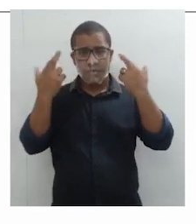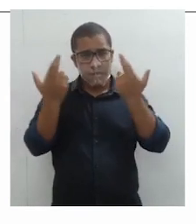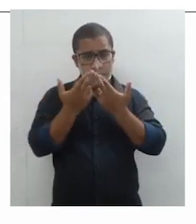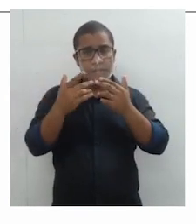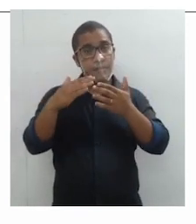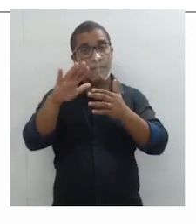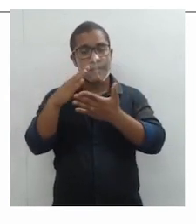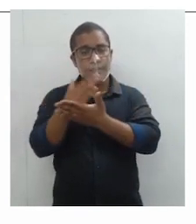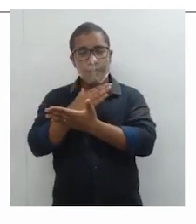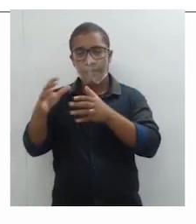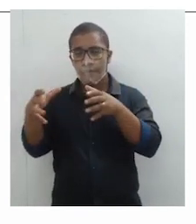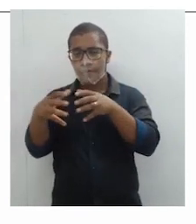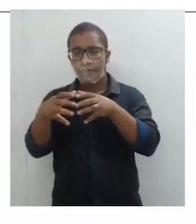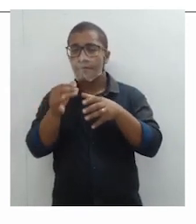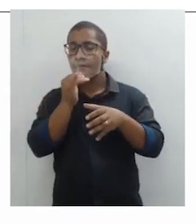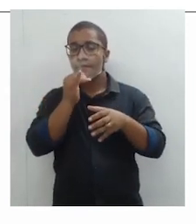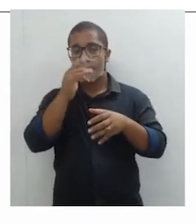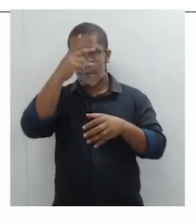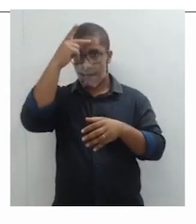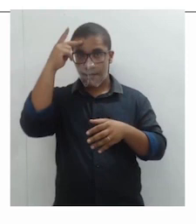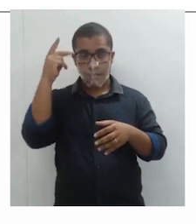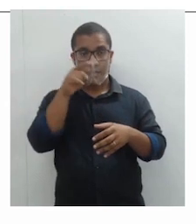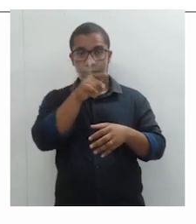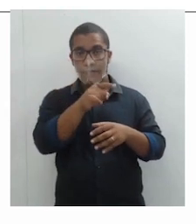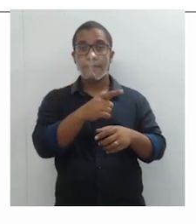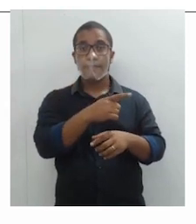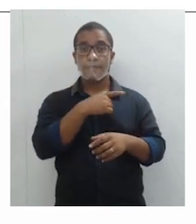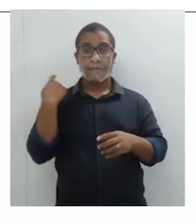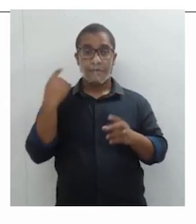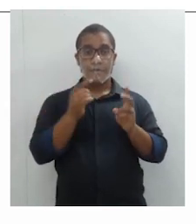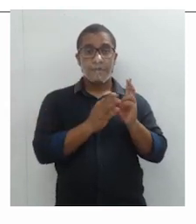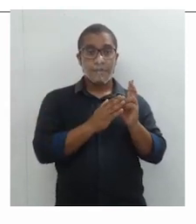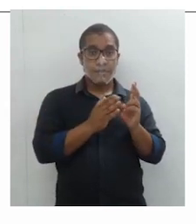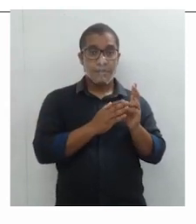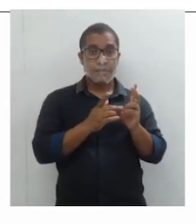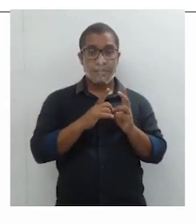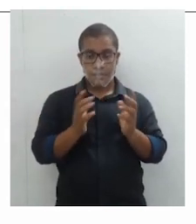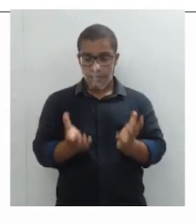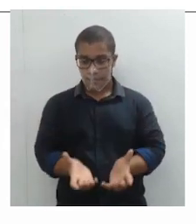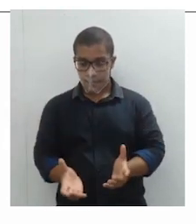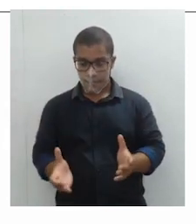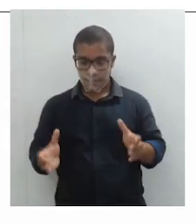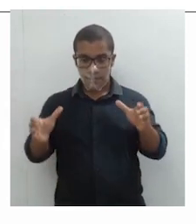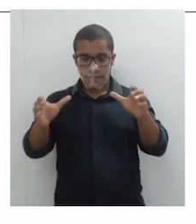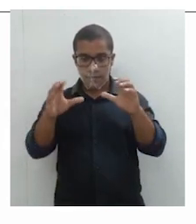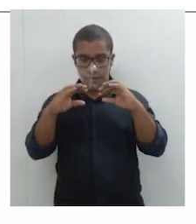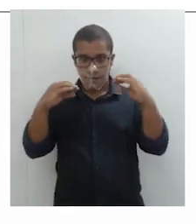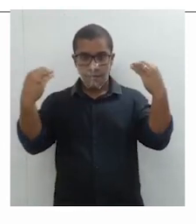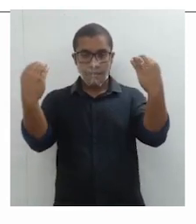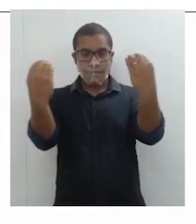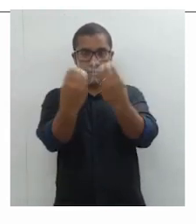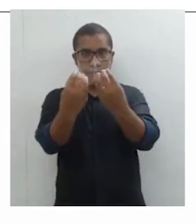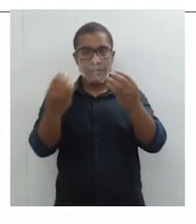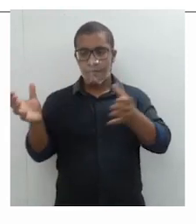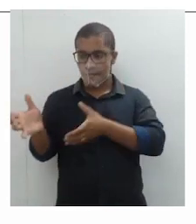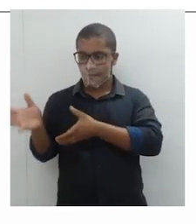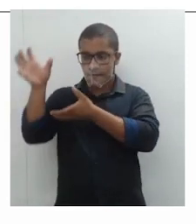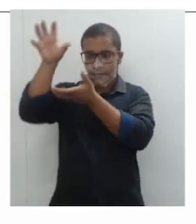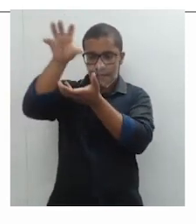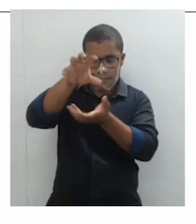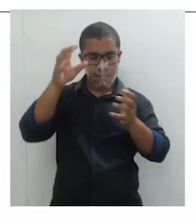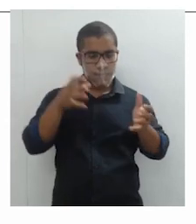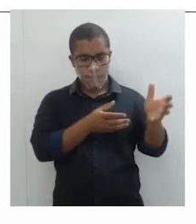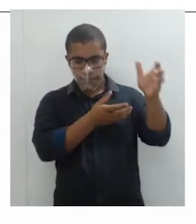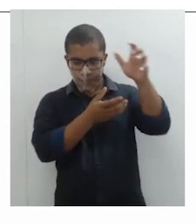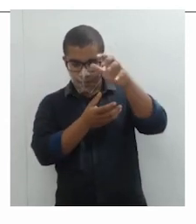algumas tribos enterram os corpos dos índios em grandes vasos de cerâmica onde além do cadáver